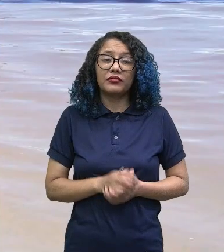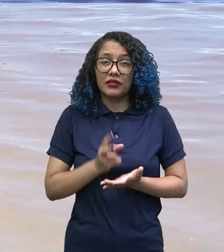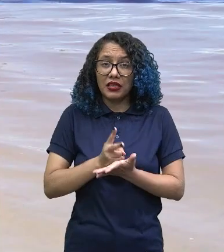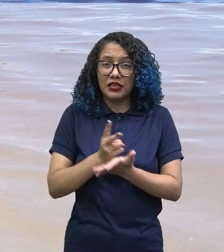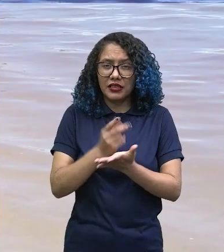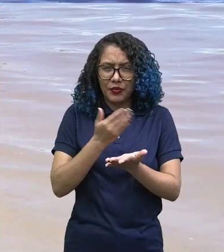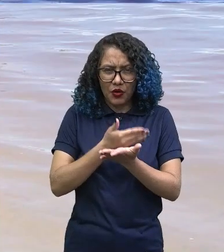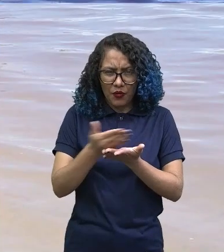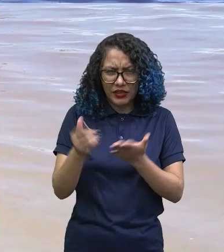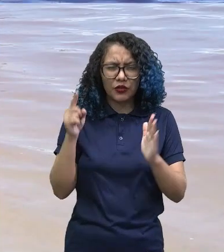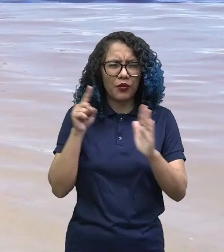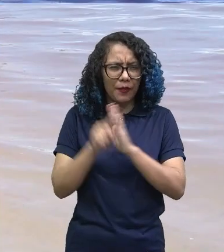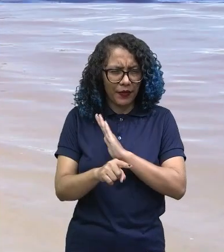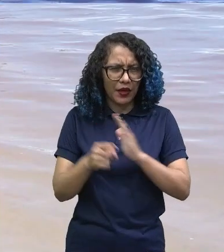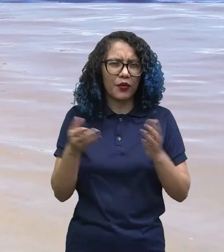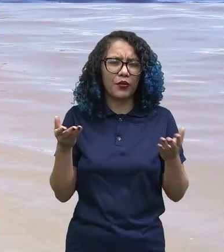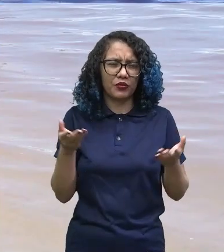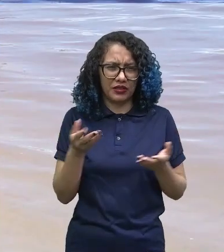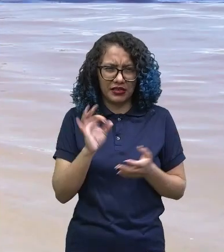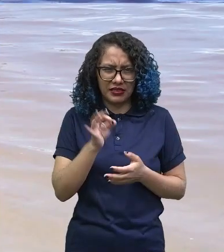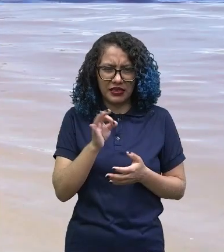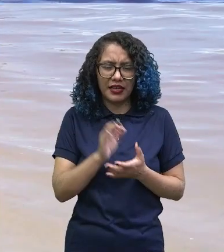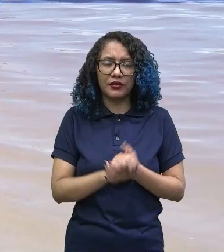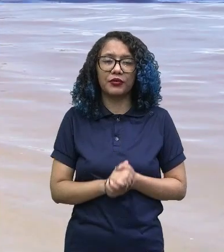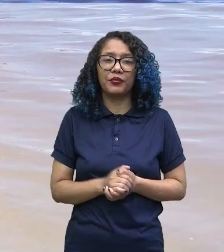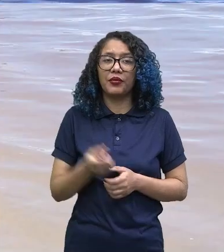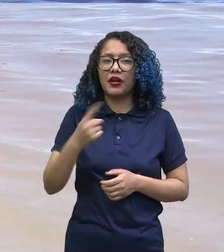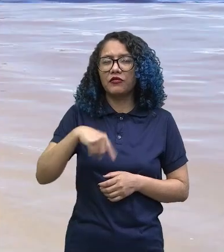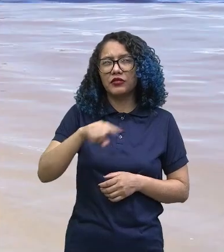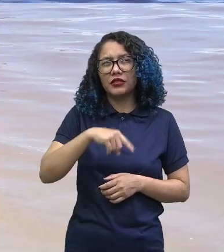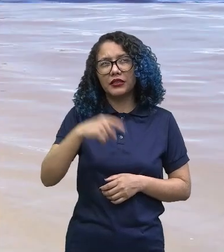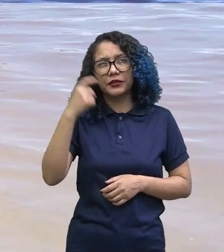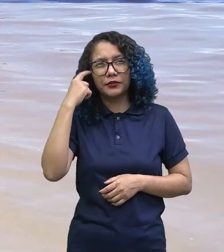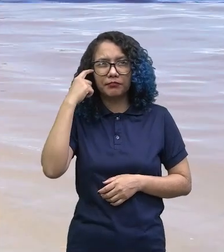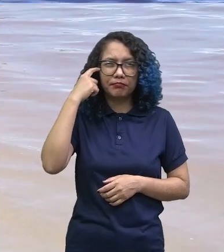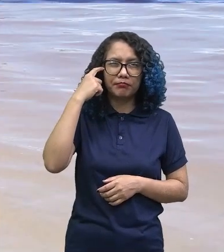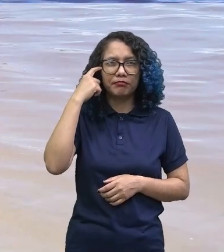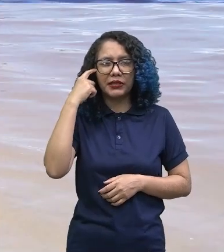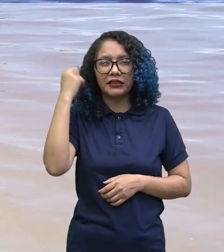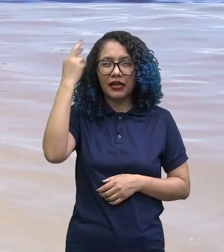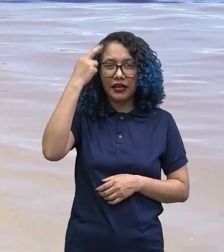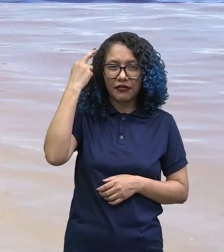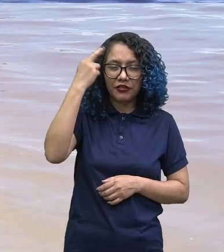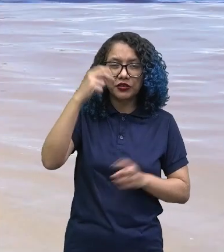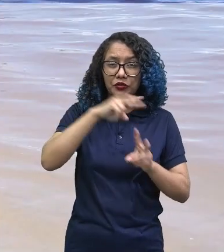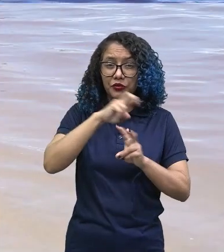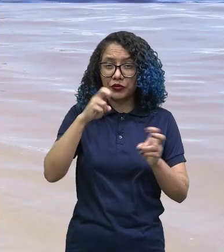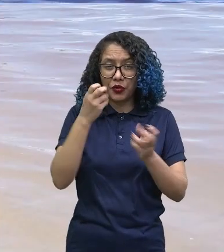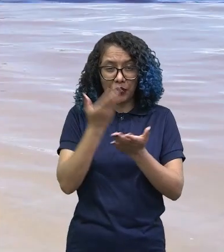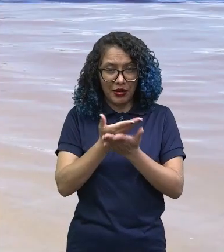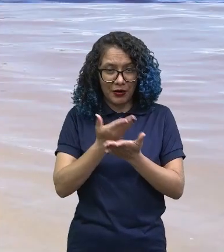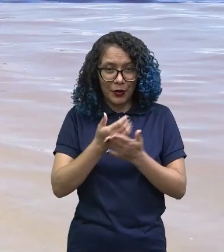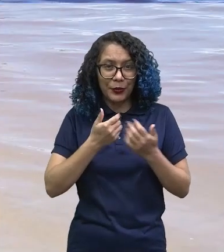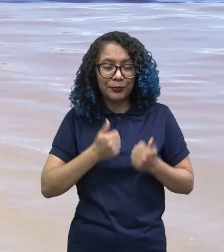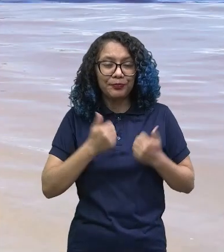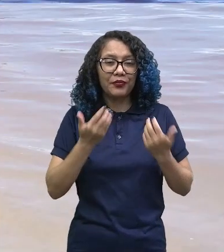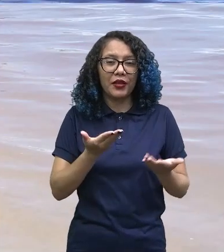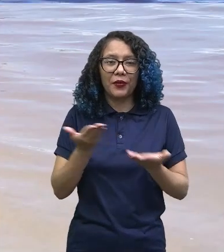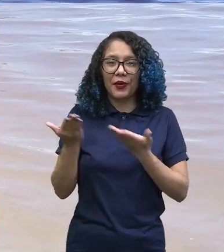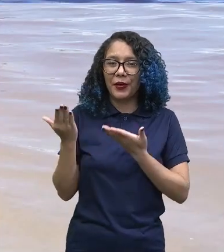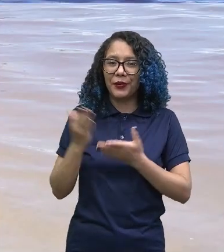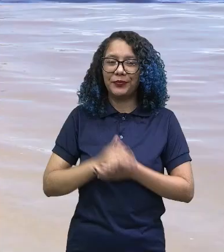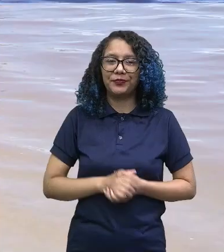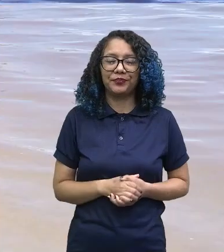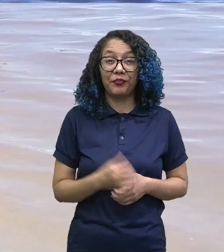uma pergunta, né? Algumas perguntas já para deixar vocês um pouco ligados, né? No que a gente vai trabalhar. Então, olha só o que nós temos aí na